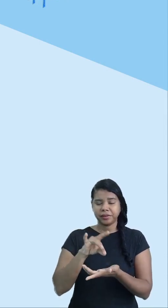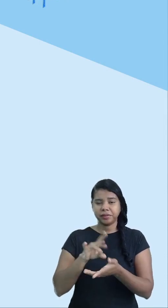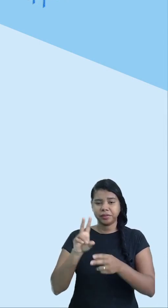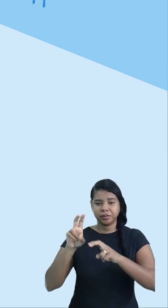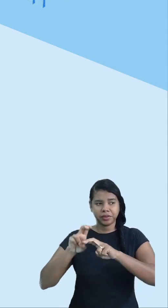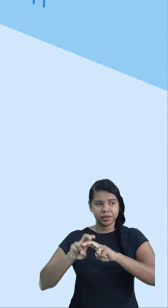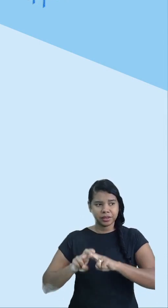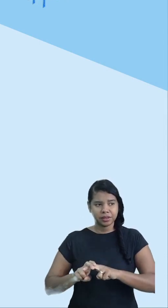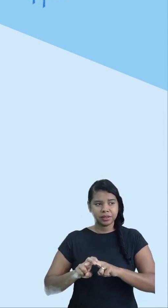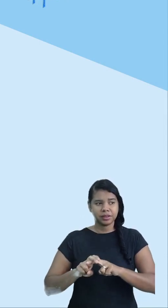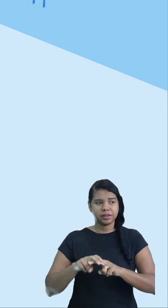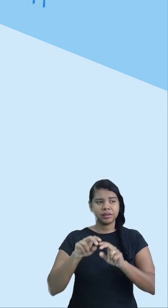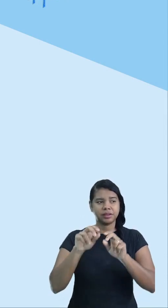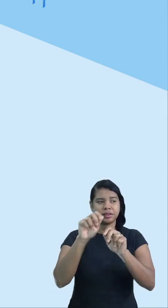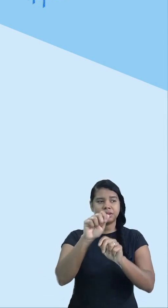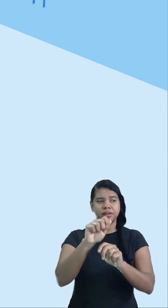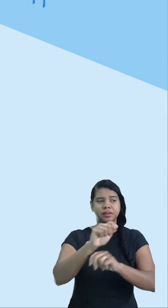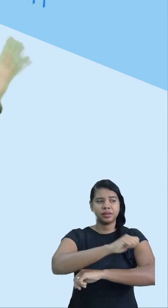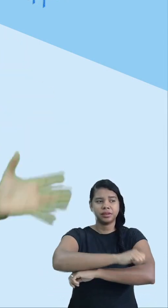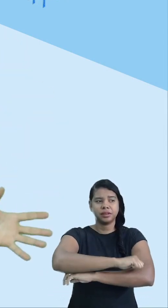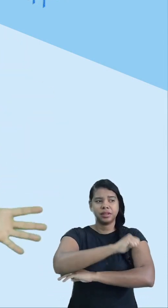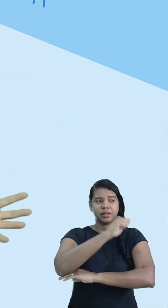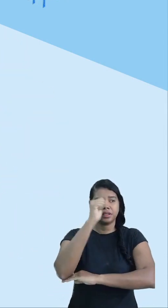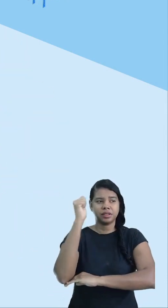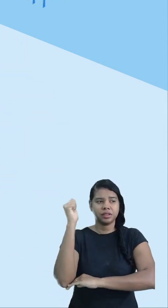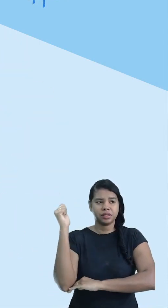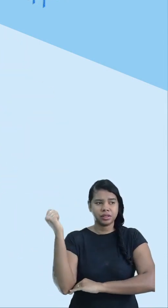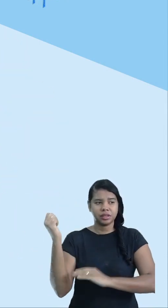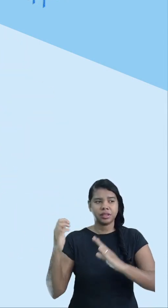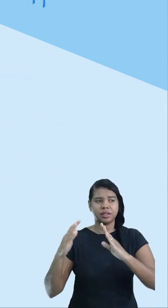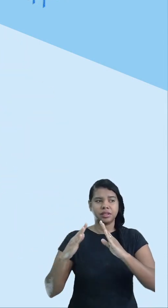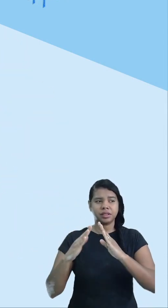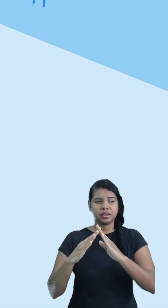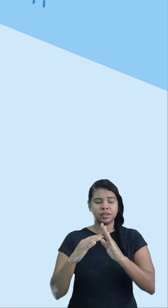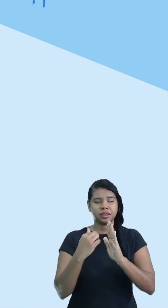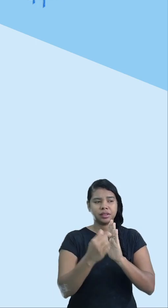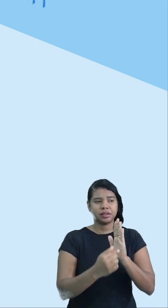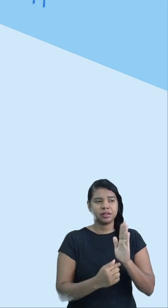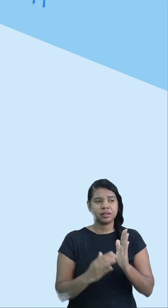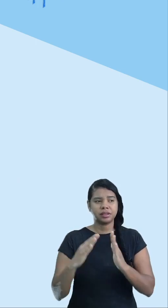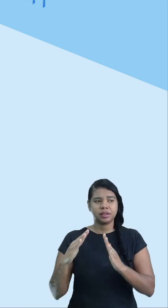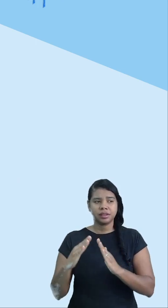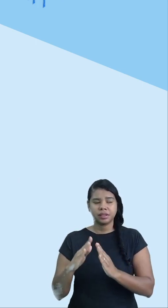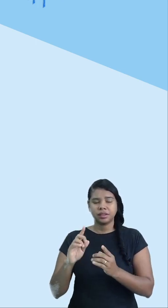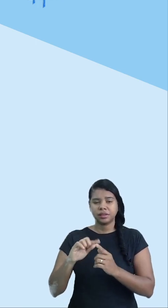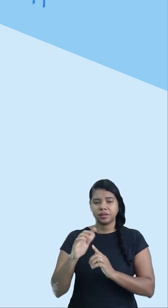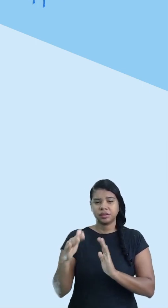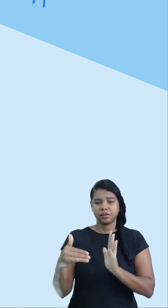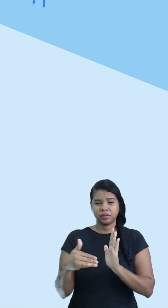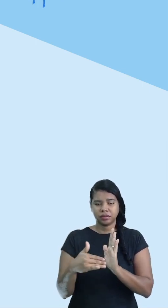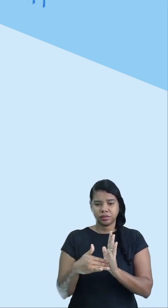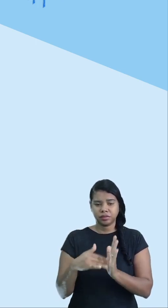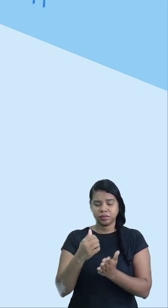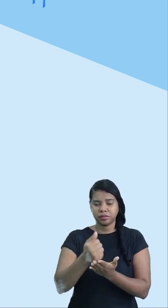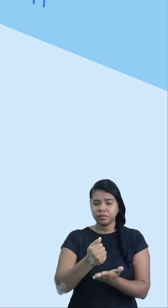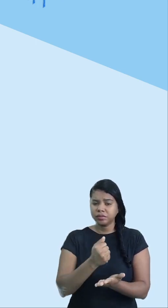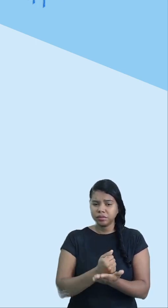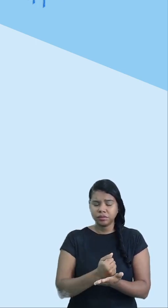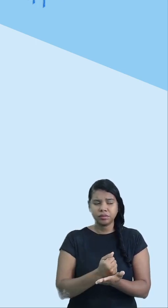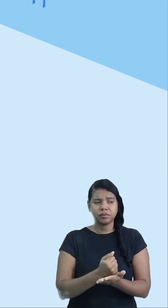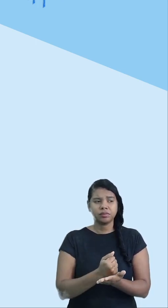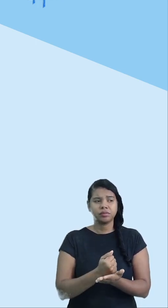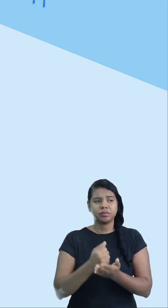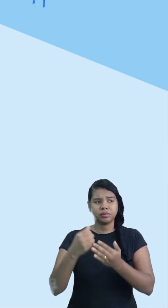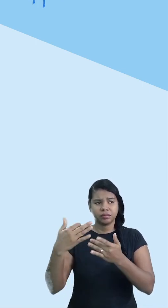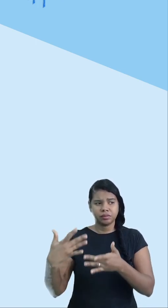sentava, a janela da casa, o azulejo da casa, todos esses elementos dentro desse centro de documentação são